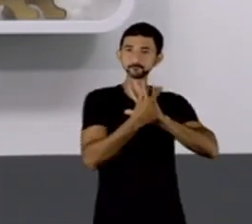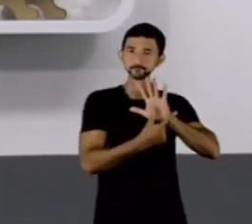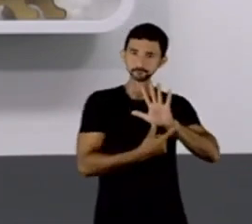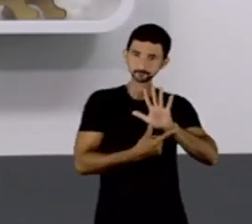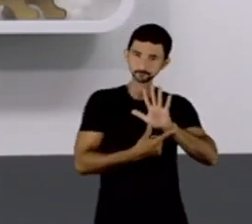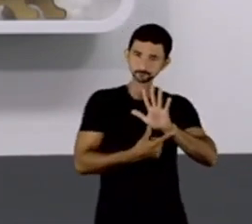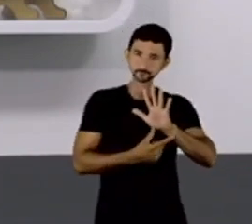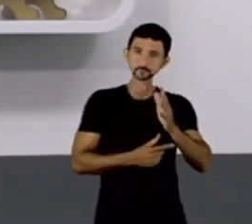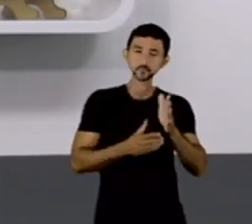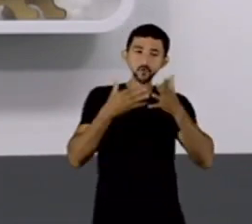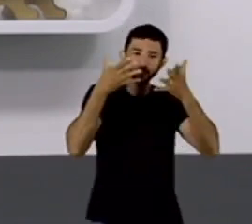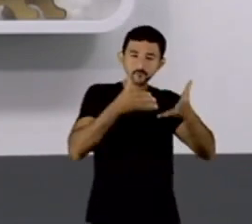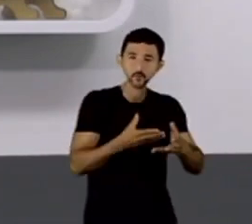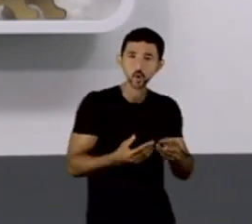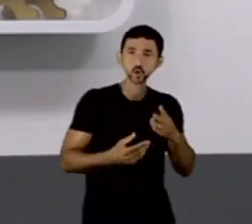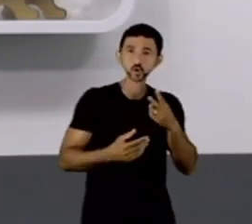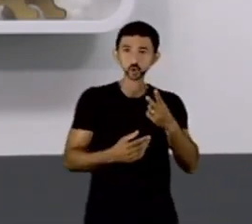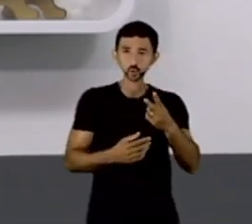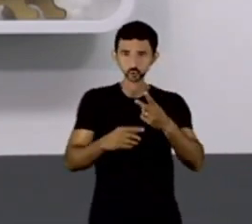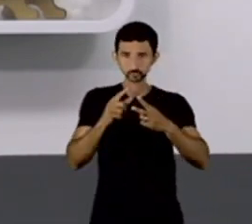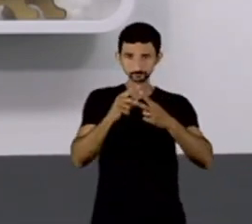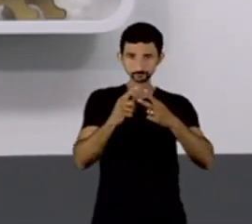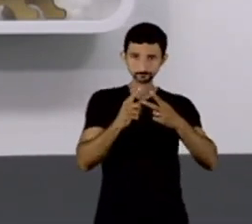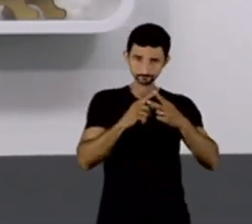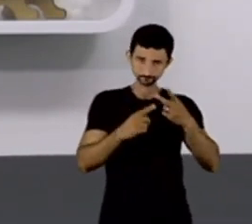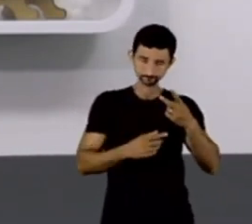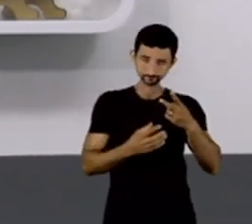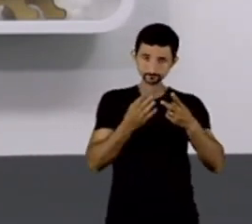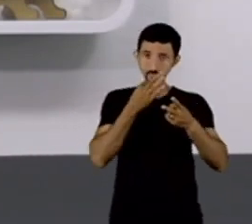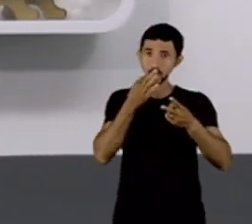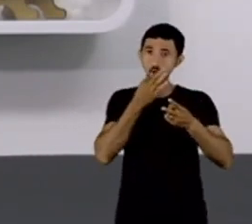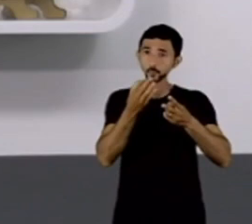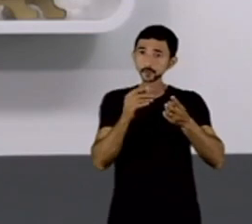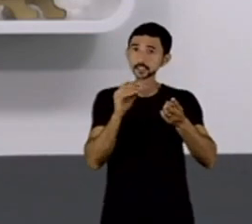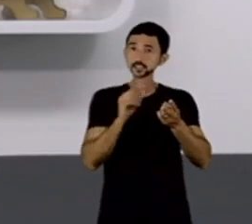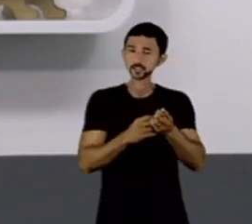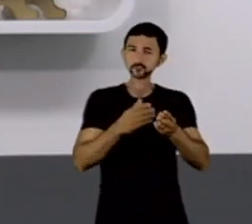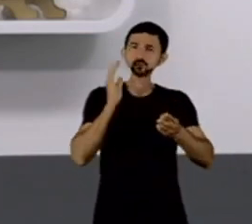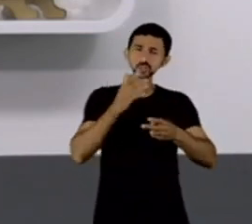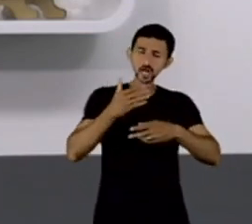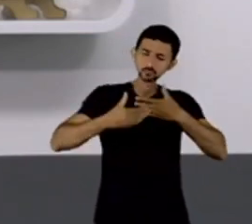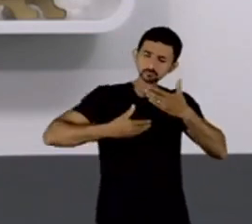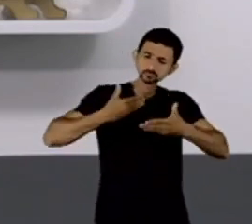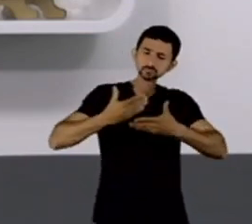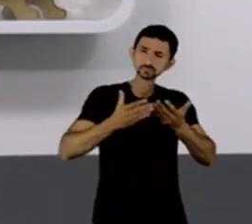mas vamos falar especificamente desses 2. O texto argumentativo, como nós temos